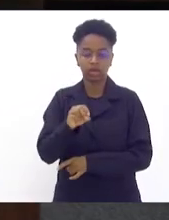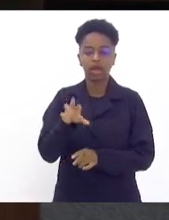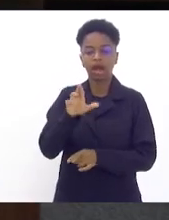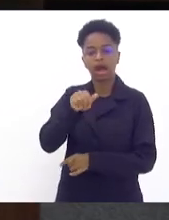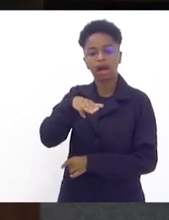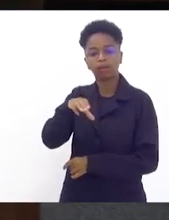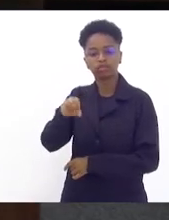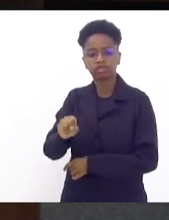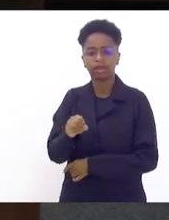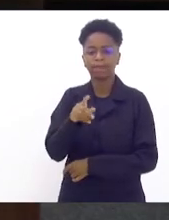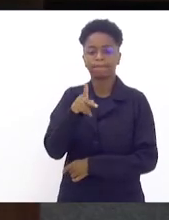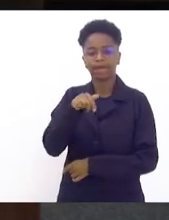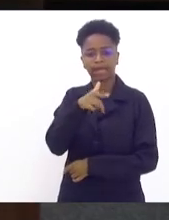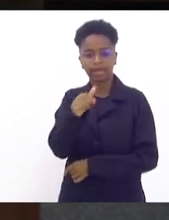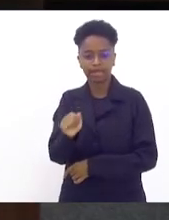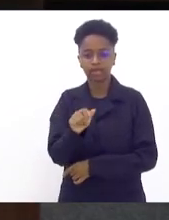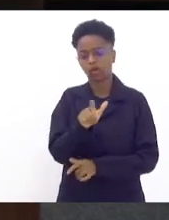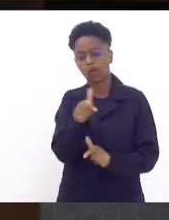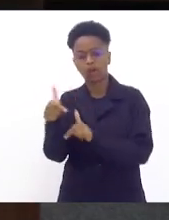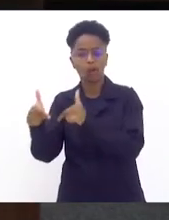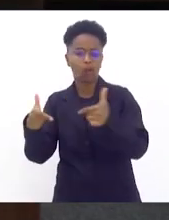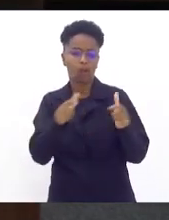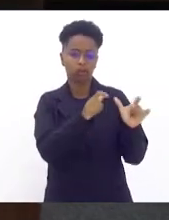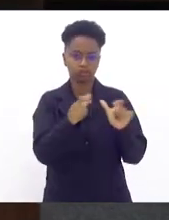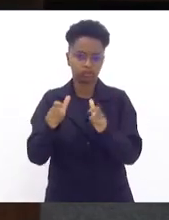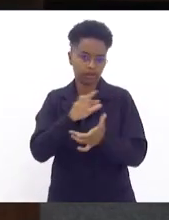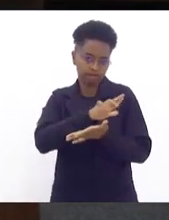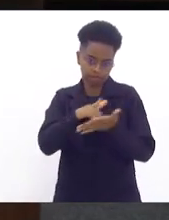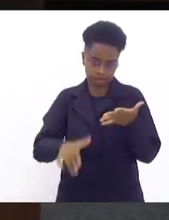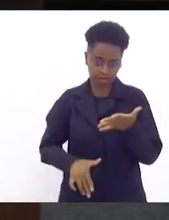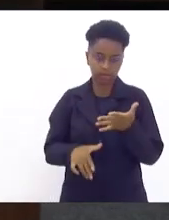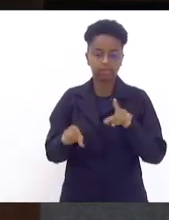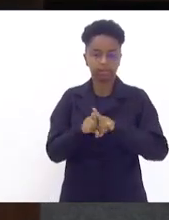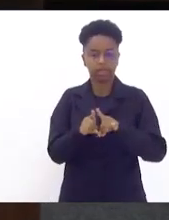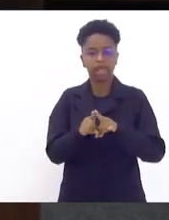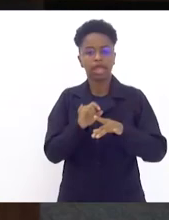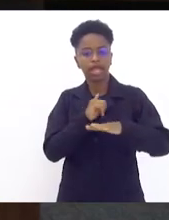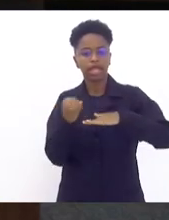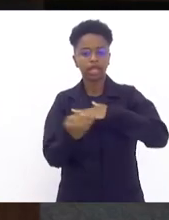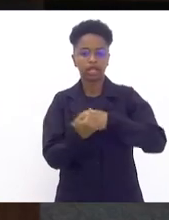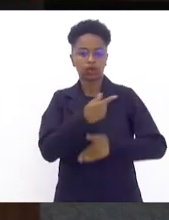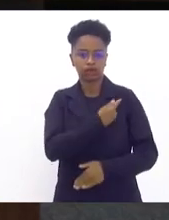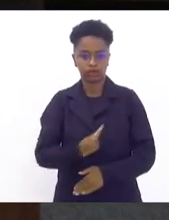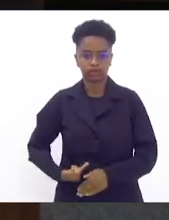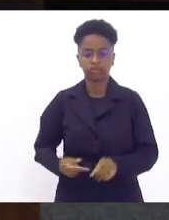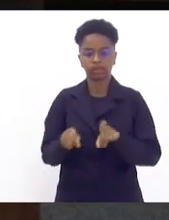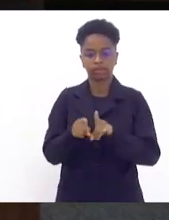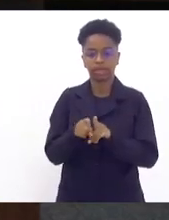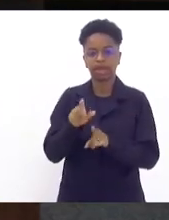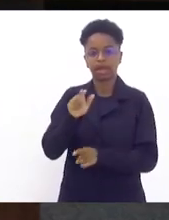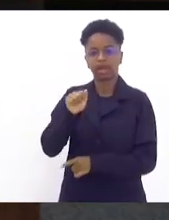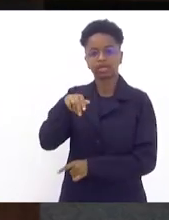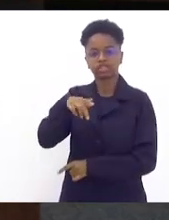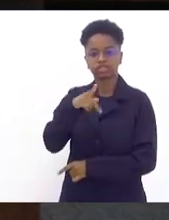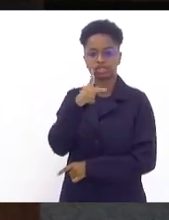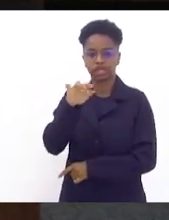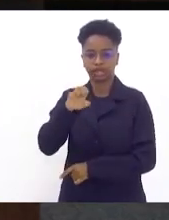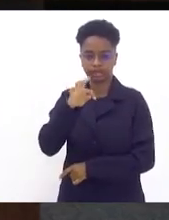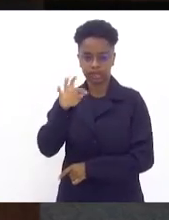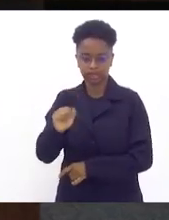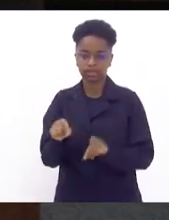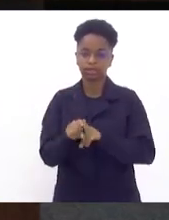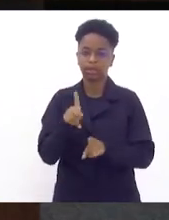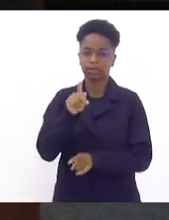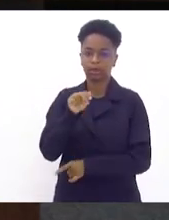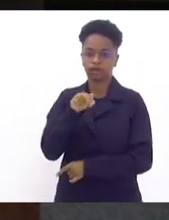Ramos, Penha, Inhaúma, Meia, Irajá, Ilha do Governador, Anchieta e Pavuna. Então,